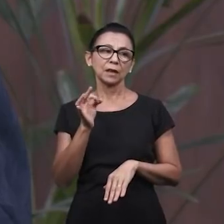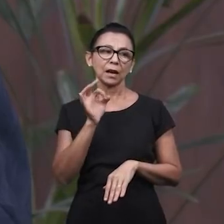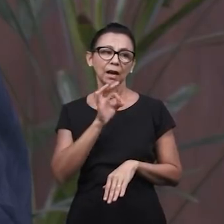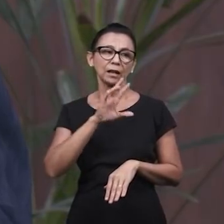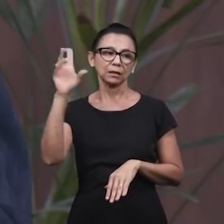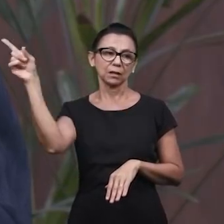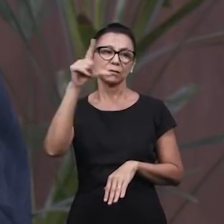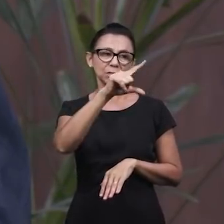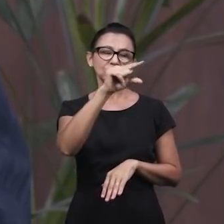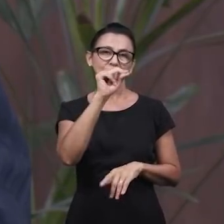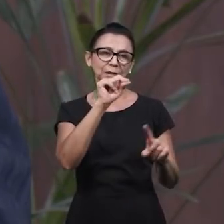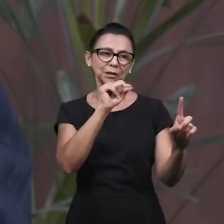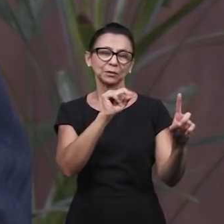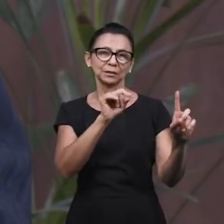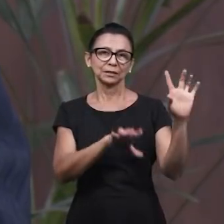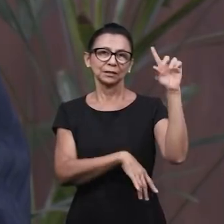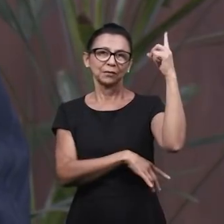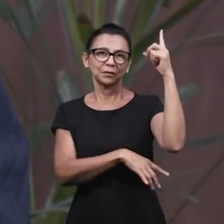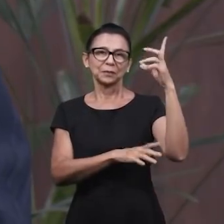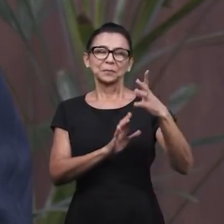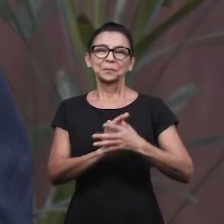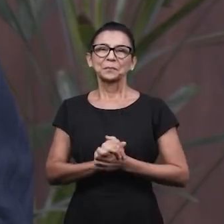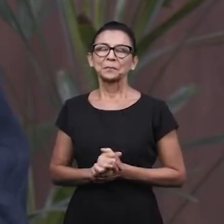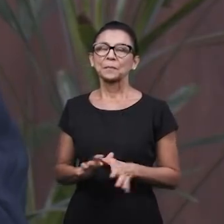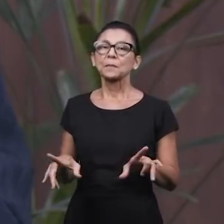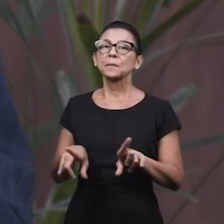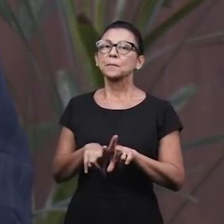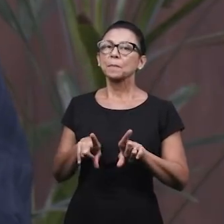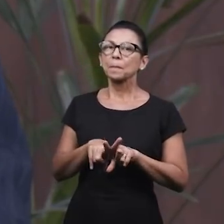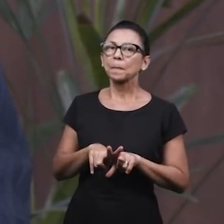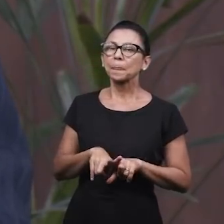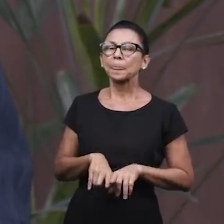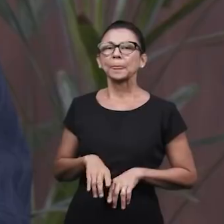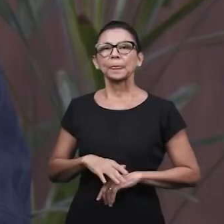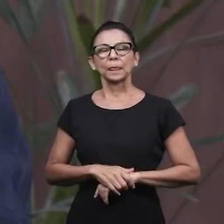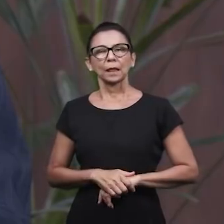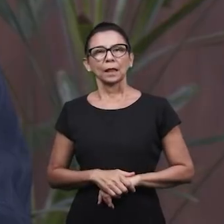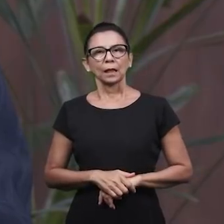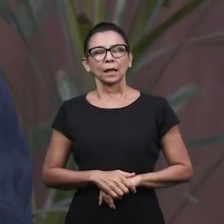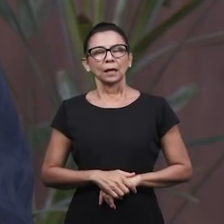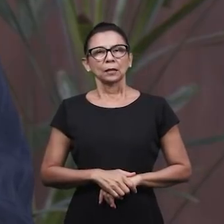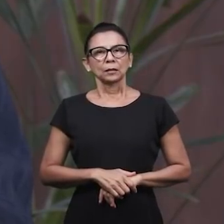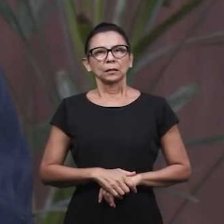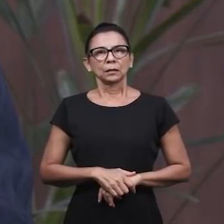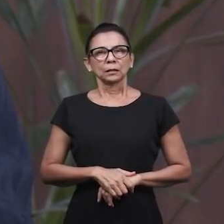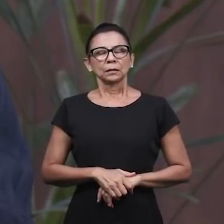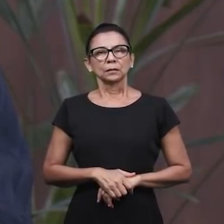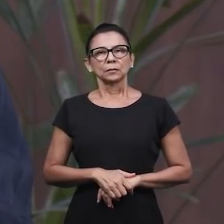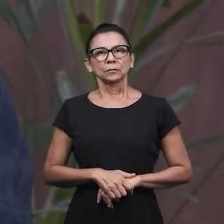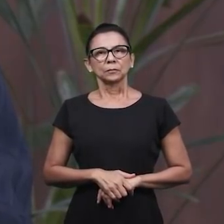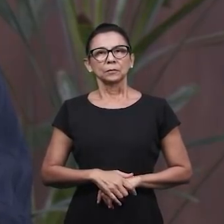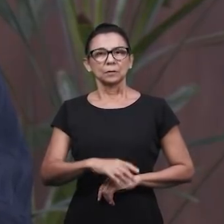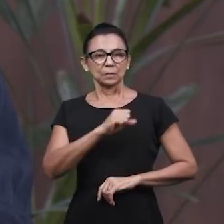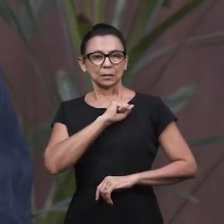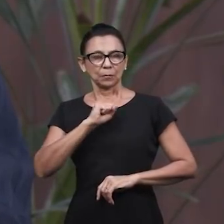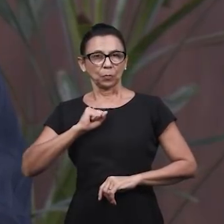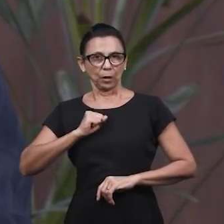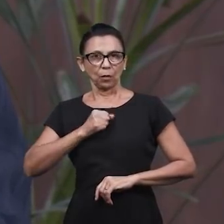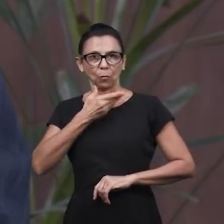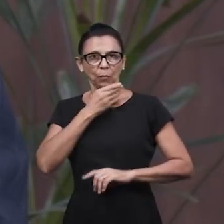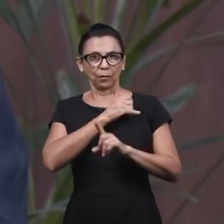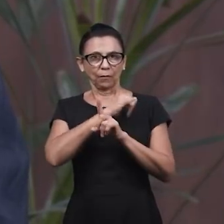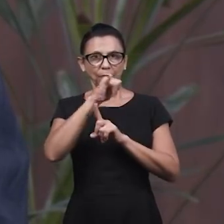Samuel, do profeta Samuel. E outra coisa também, as lutas que ele enfrentou como homem, o profeta